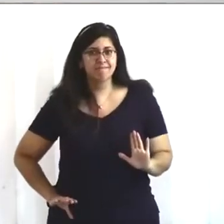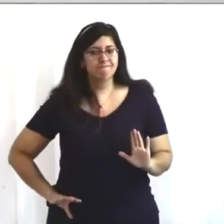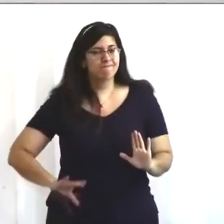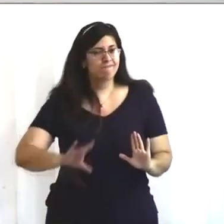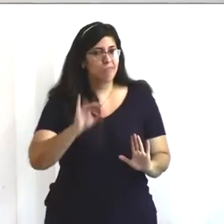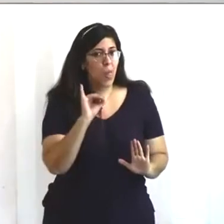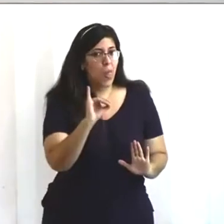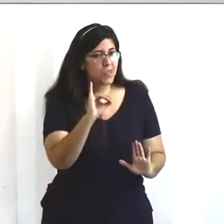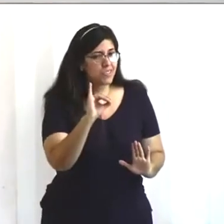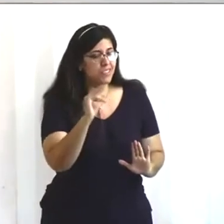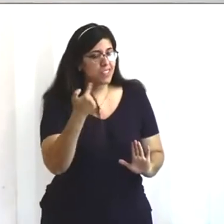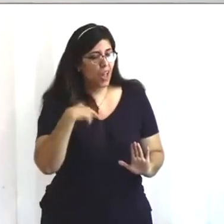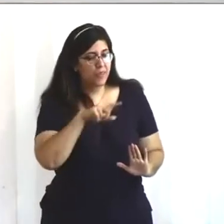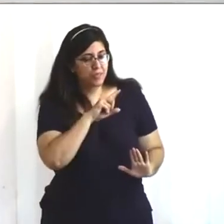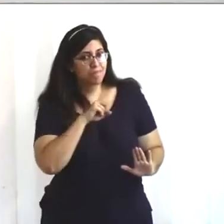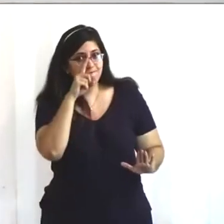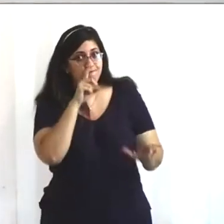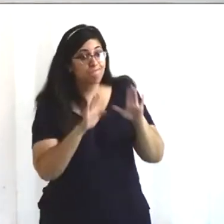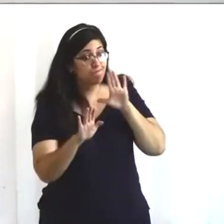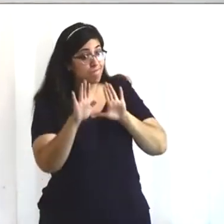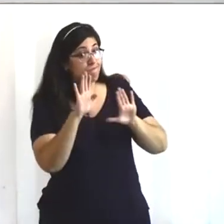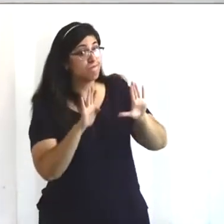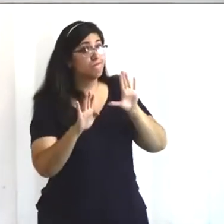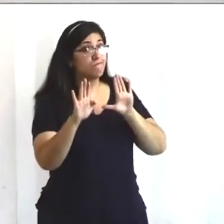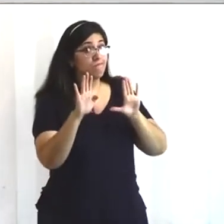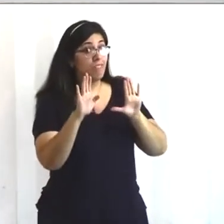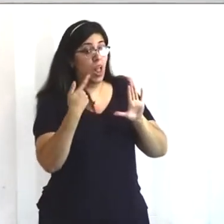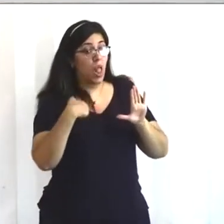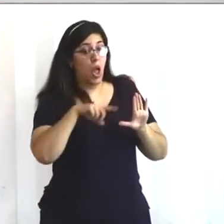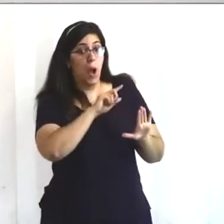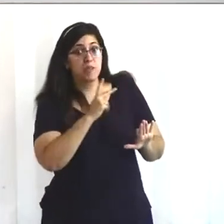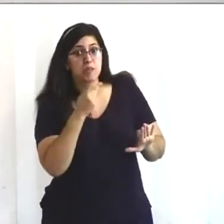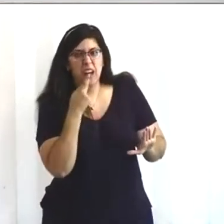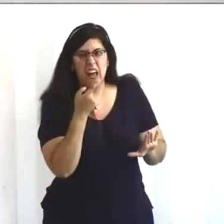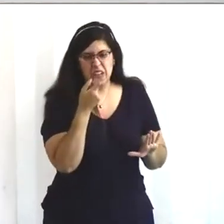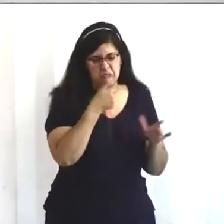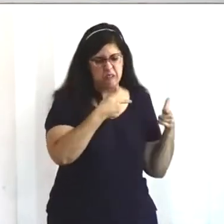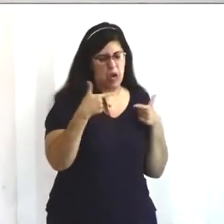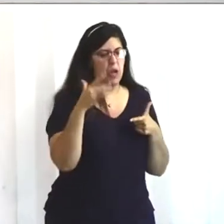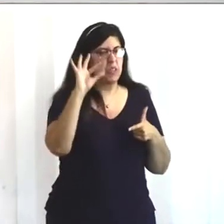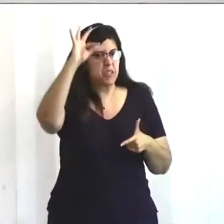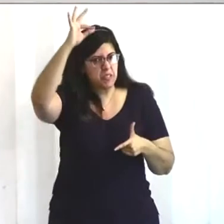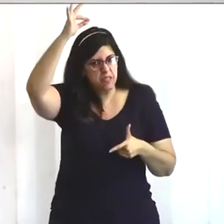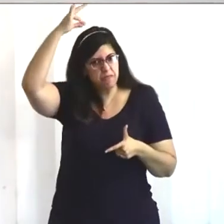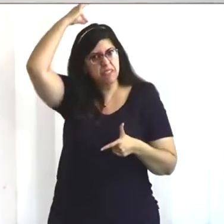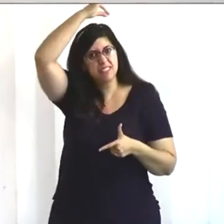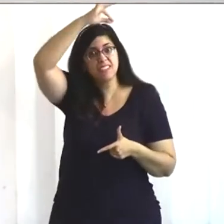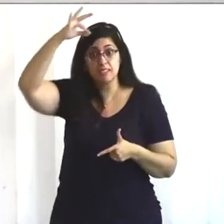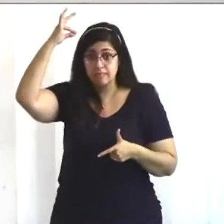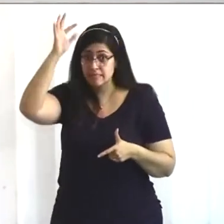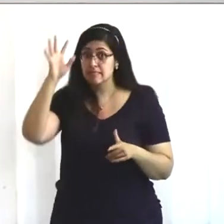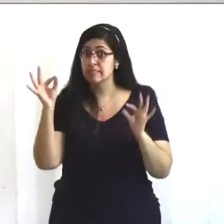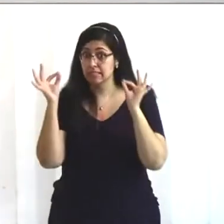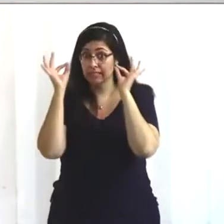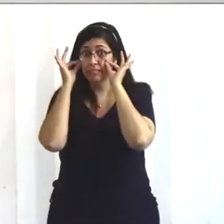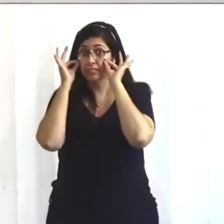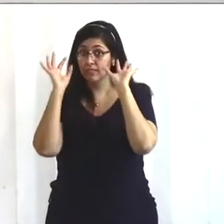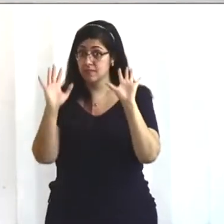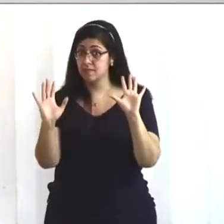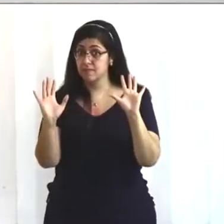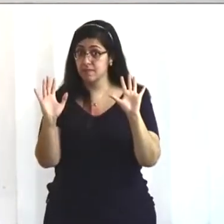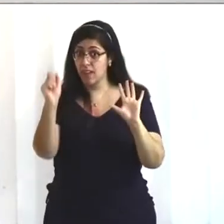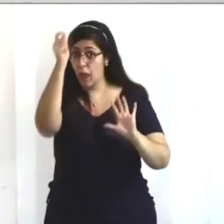uma palavra que se profere. A blasfêmia contra o Espírito Santo tem a ver com a prática de uma vida que não